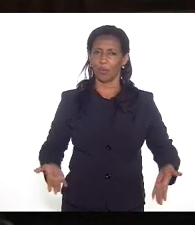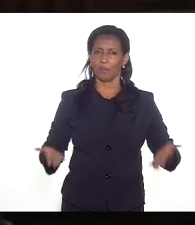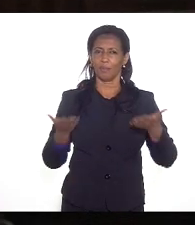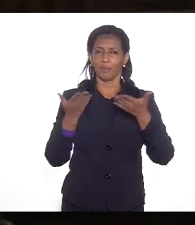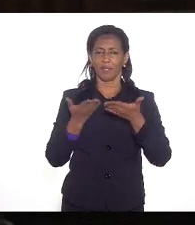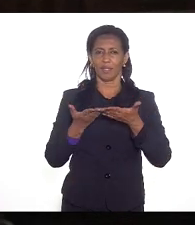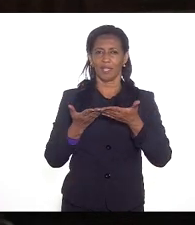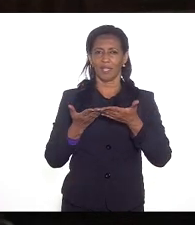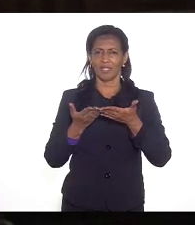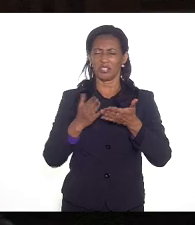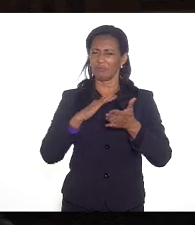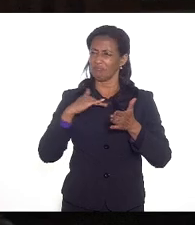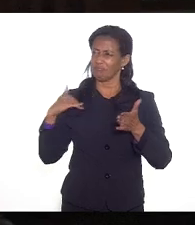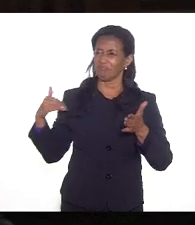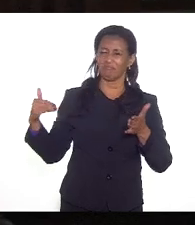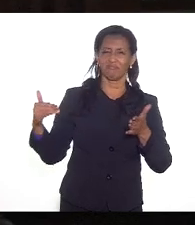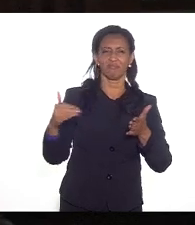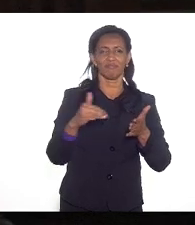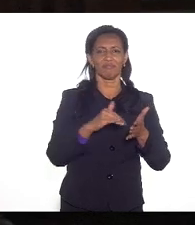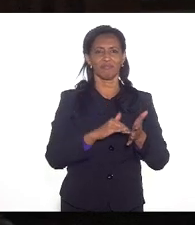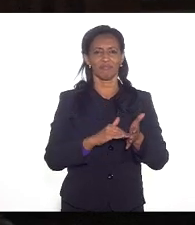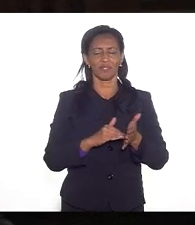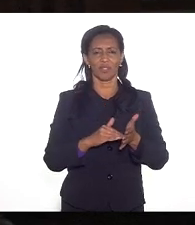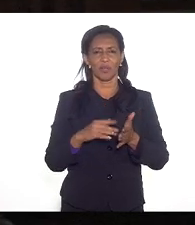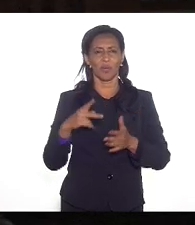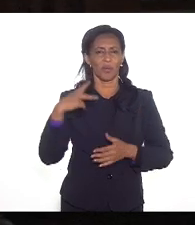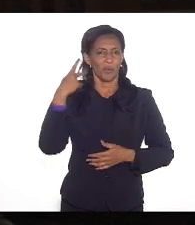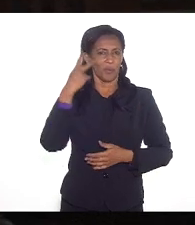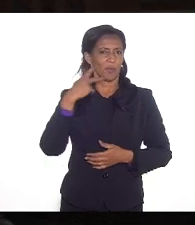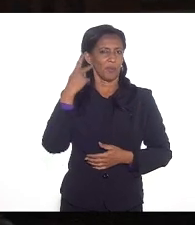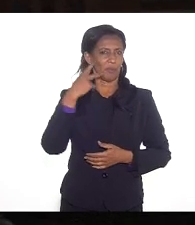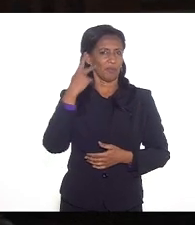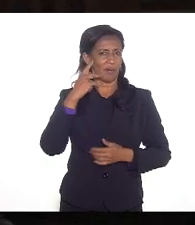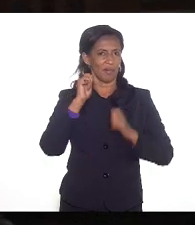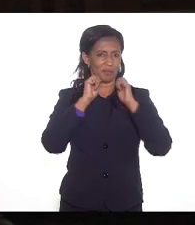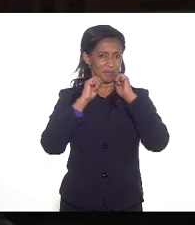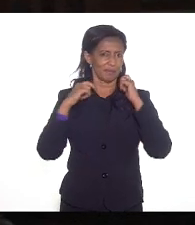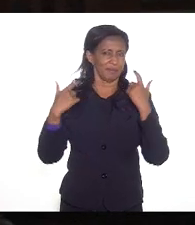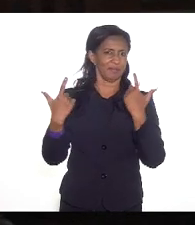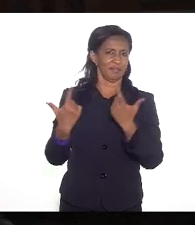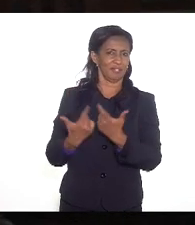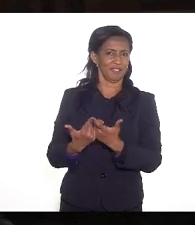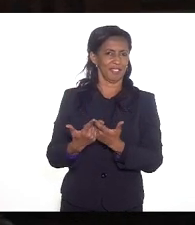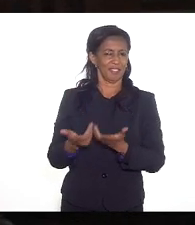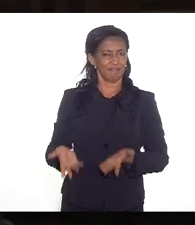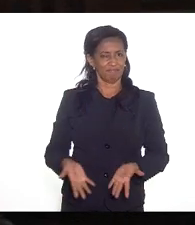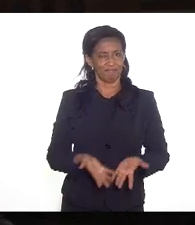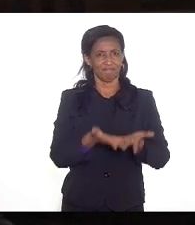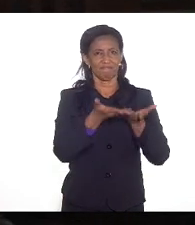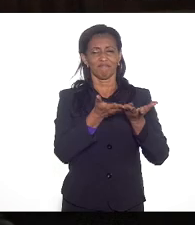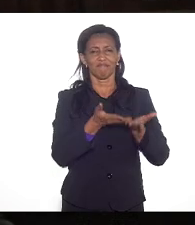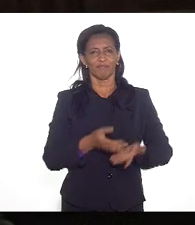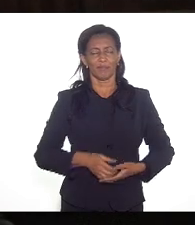que por unanimidade O parlamento Fluminense emprestou